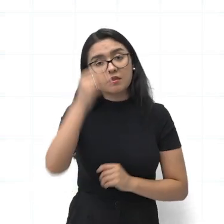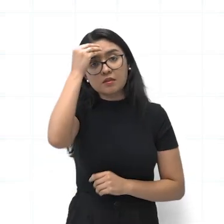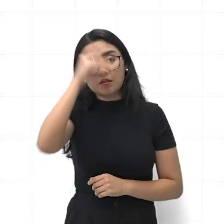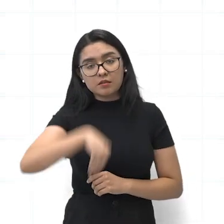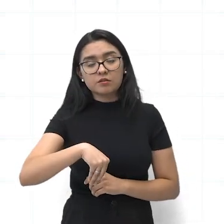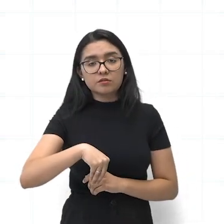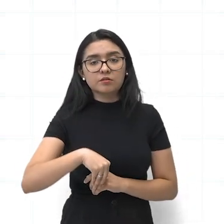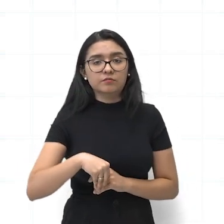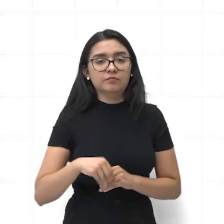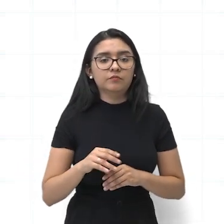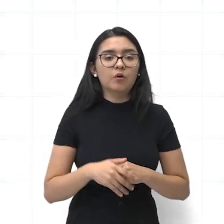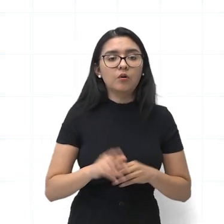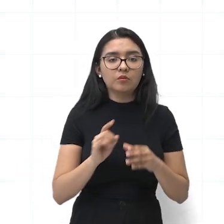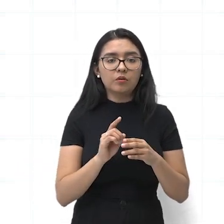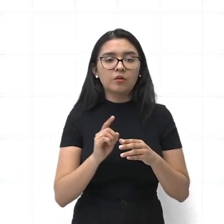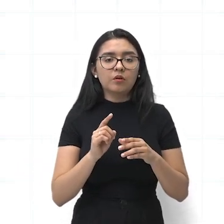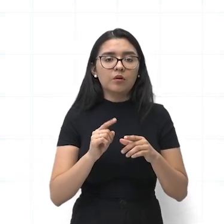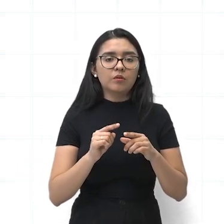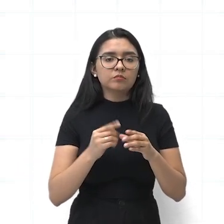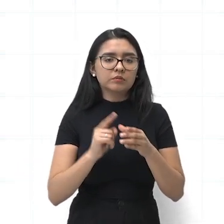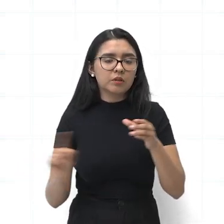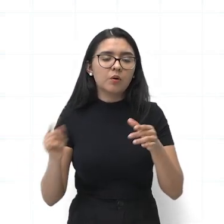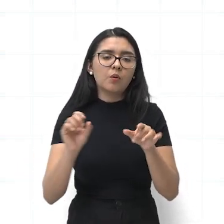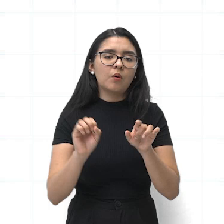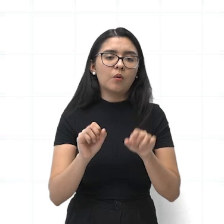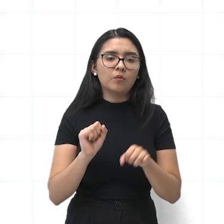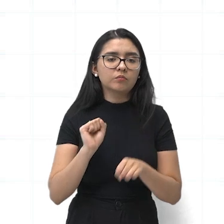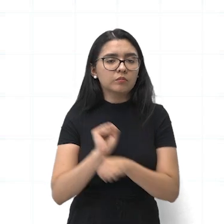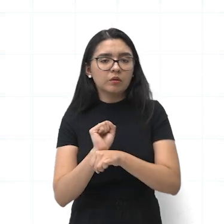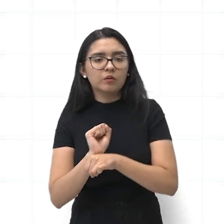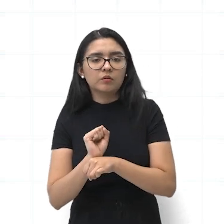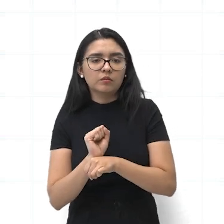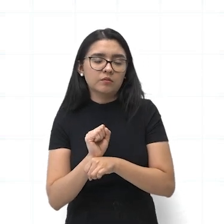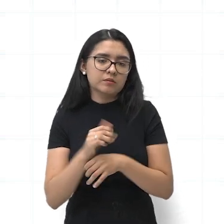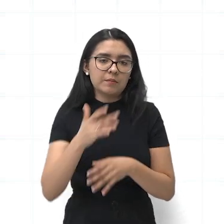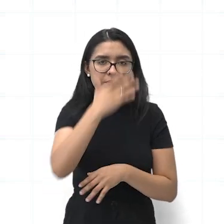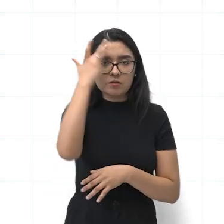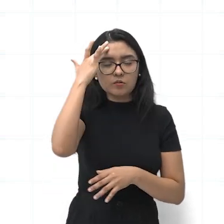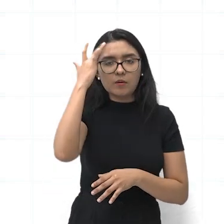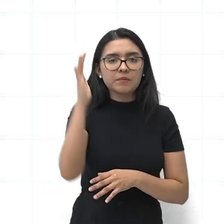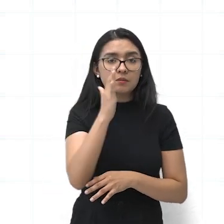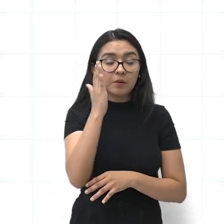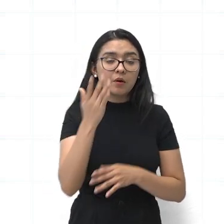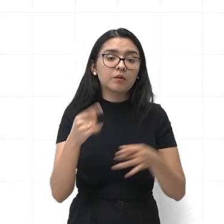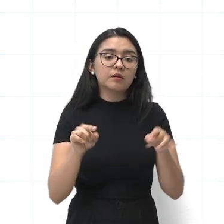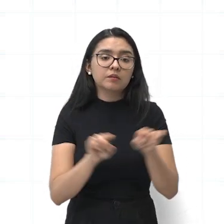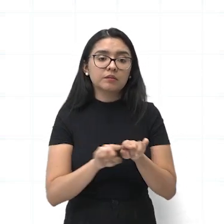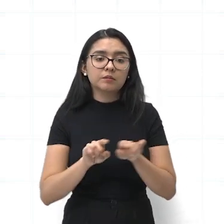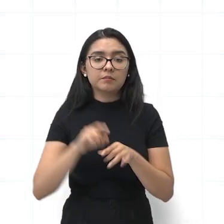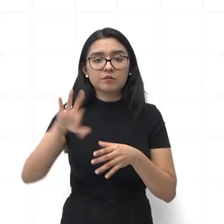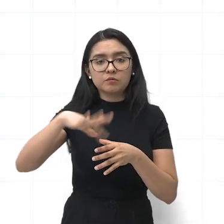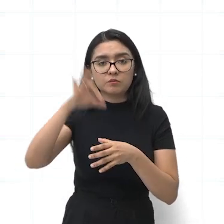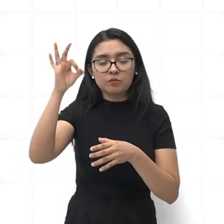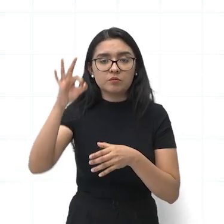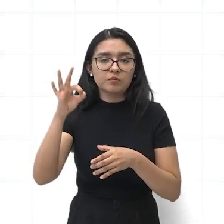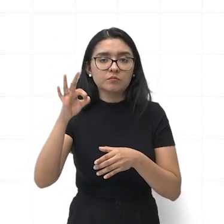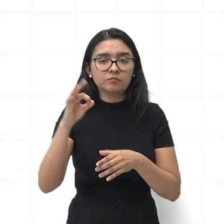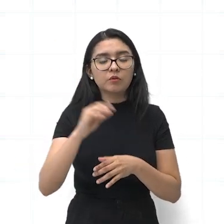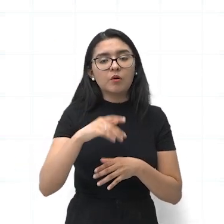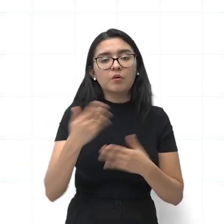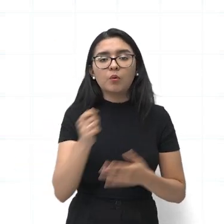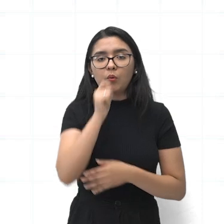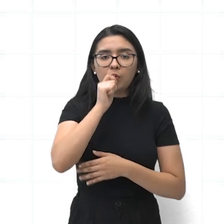desistência, desclassificação, interrupção, perda de sentidos, placar de pontos, sorteio ou decisão